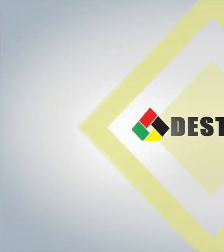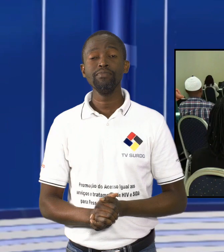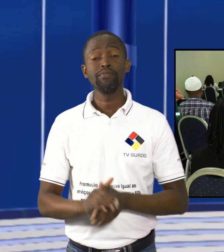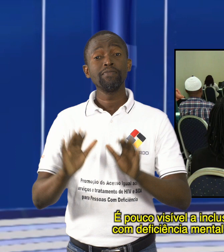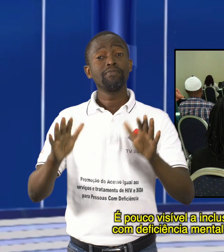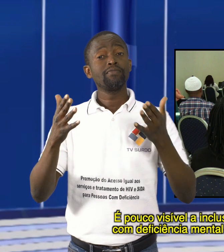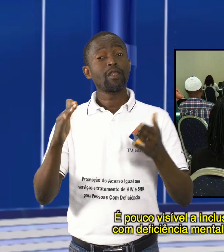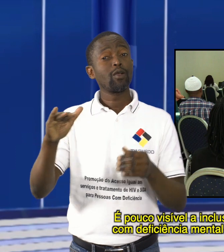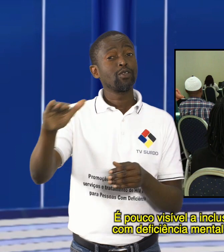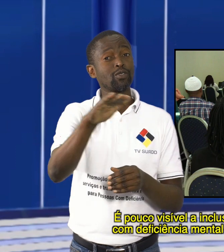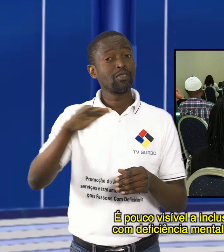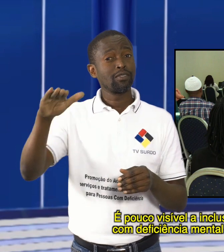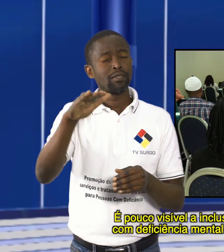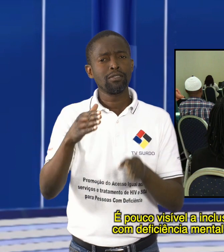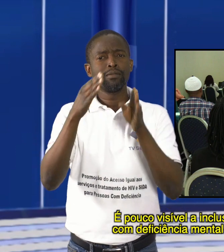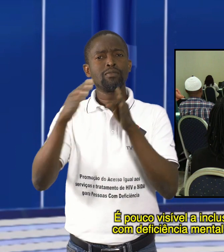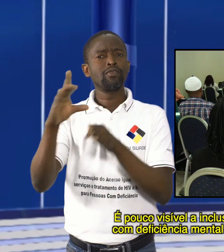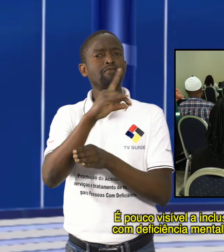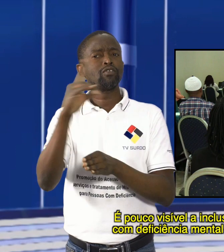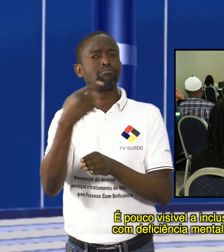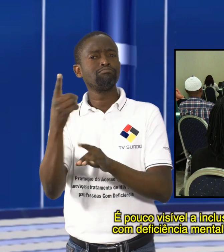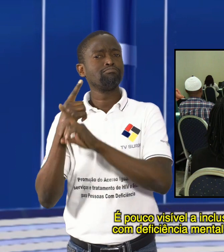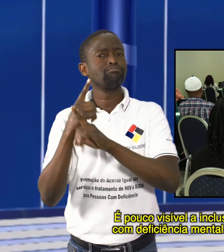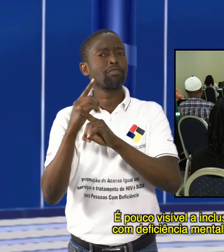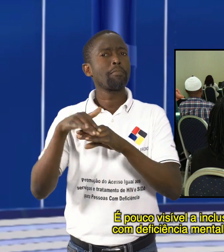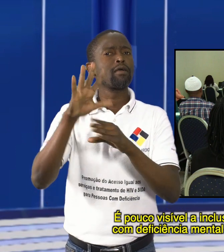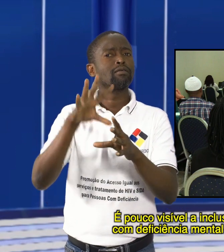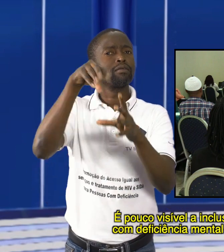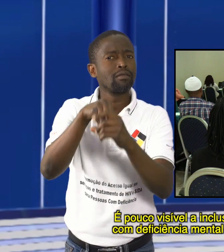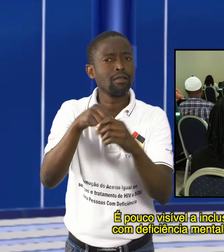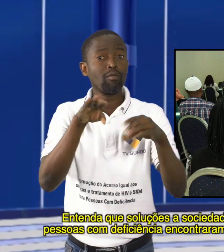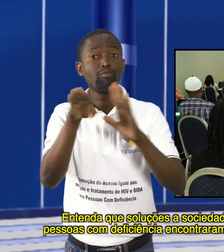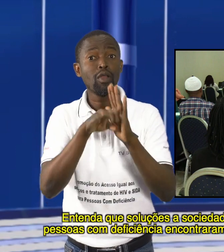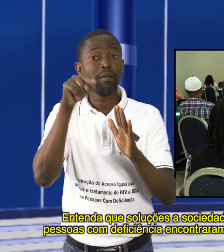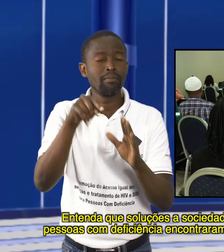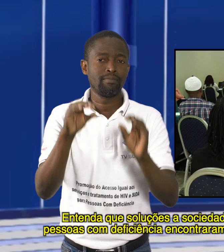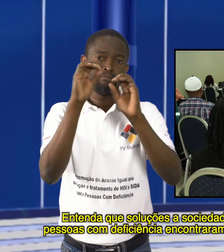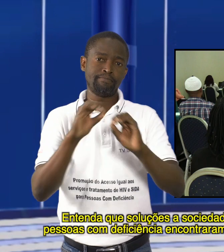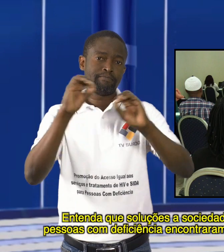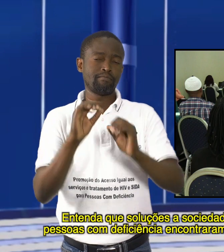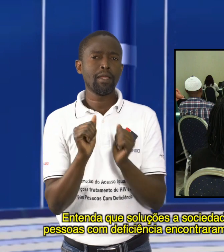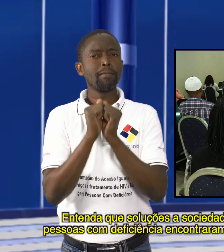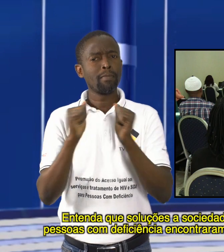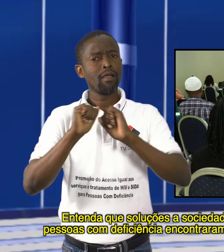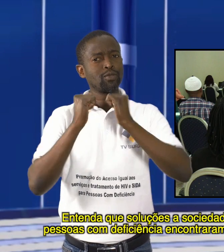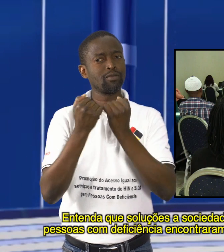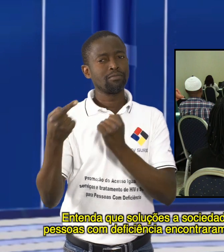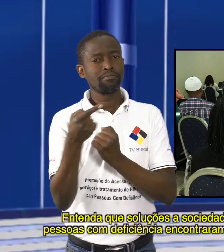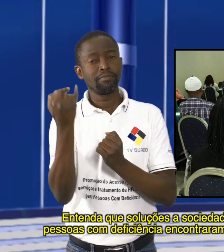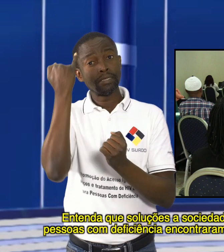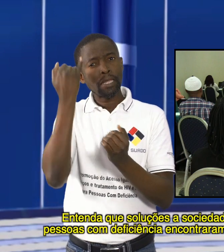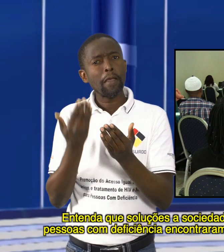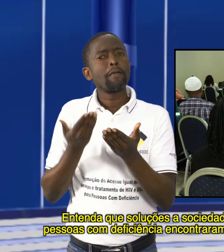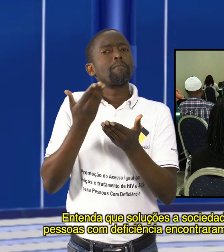É pouco visível a inclusão da pessoa com deficiência mental na sociedade. Entenda que soluções da sociedade civil